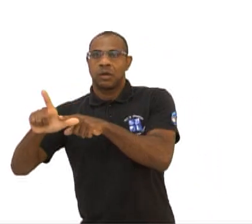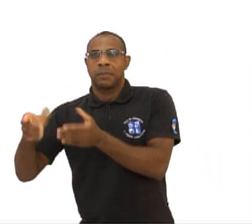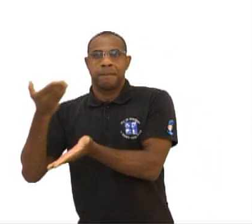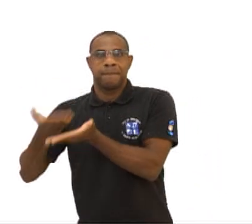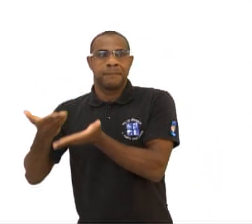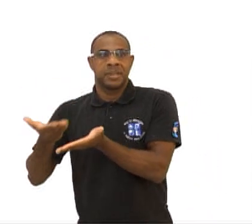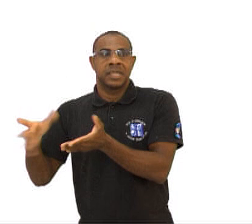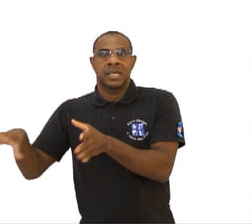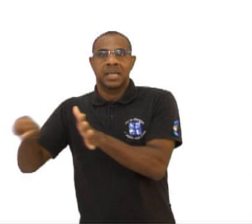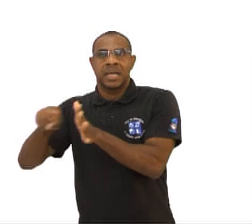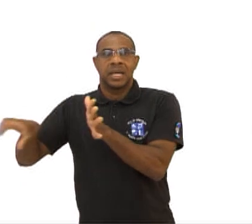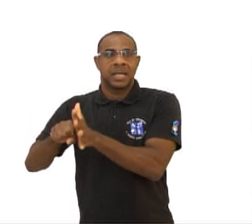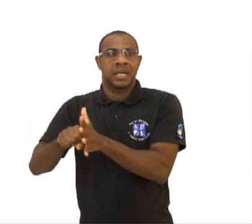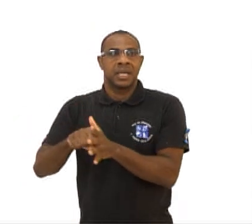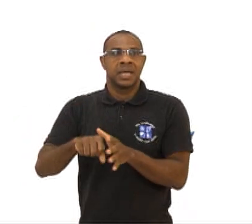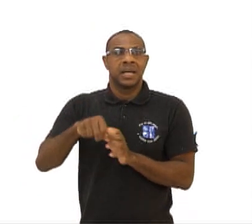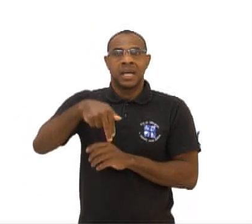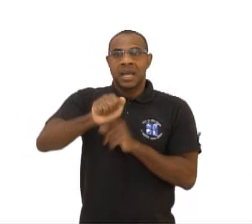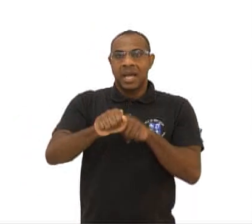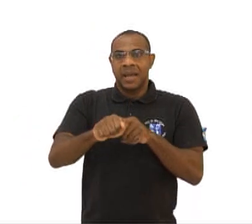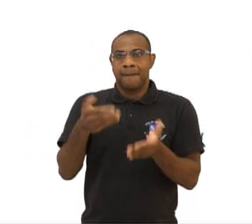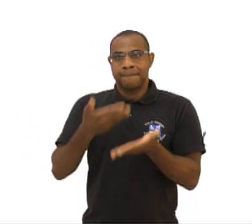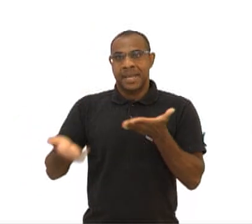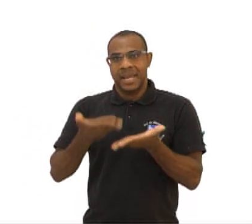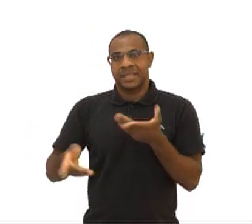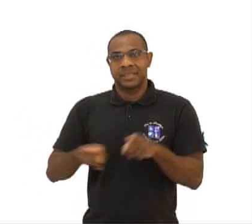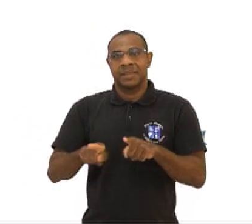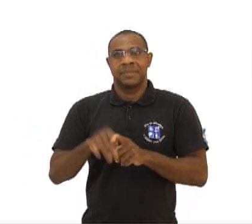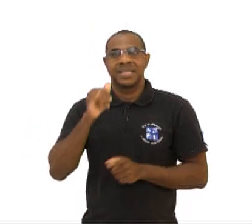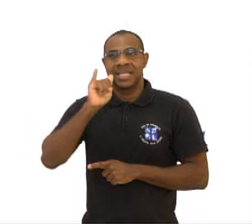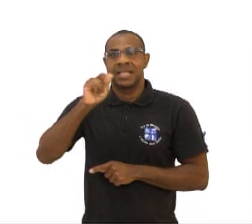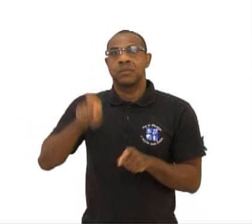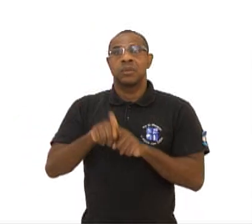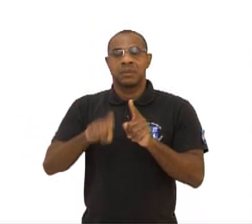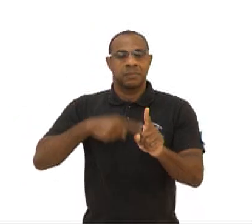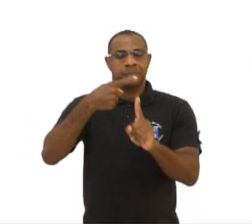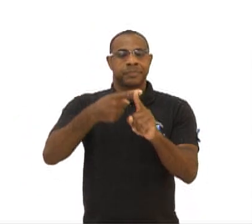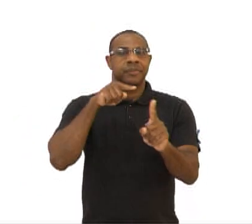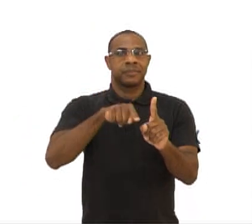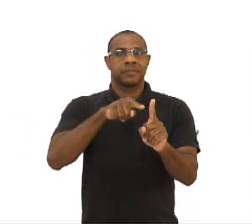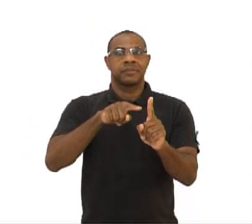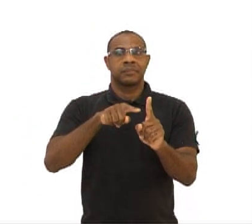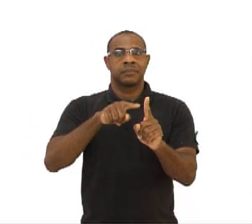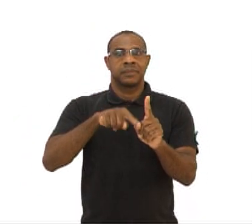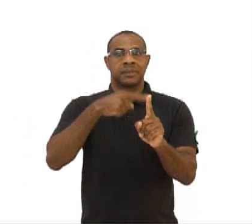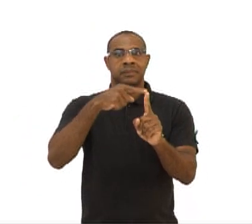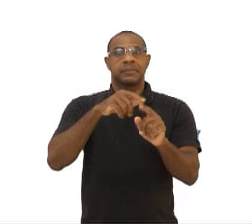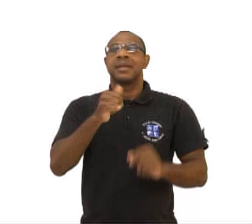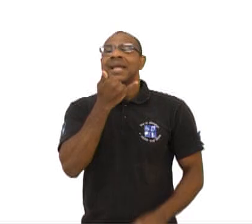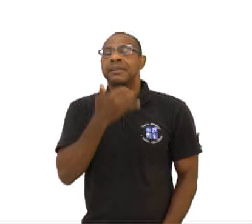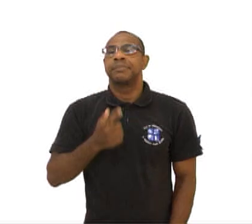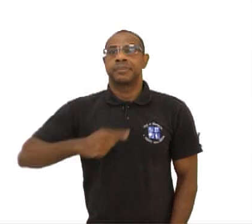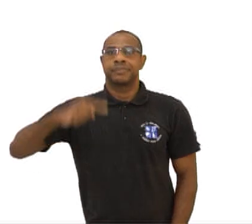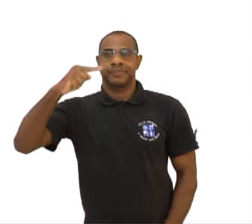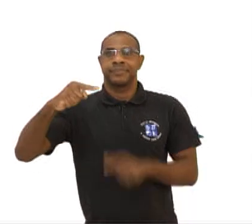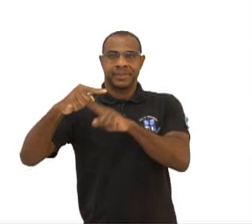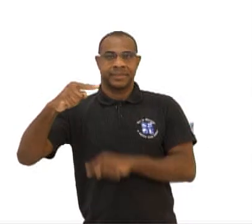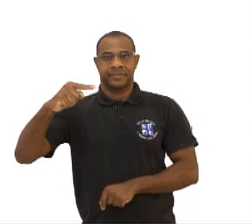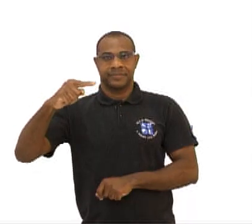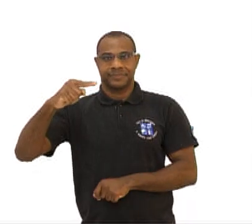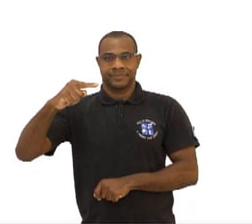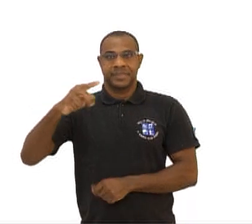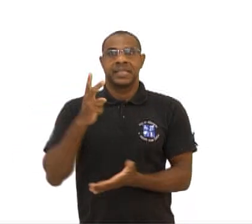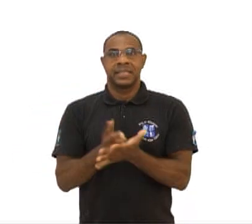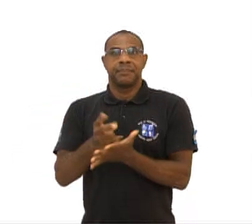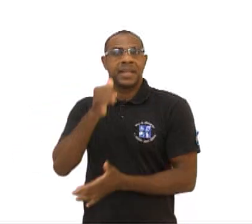Lembrando que estamos sempre falando de ganho e perda de elétrons, que são cargas negativas. Nunca, jamais a gente vai trocar prótons, ok?